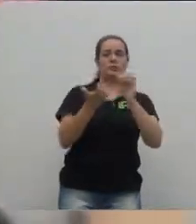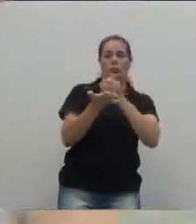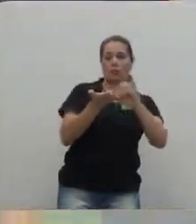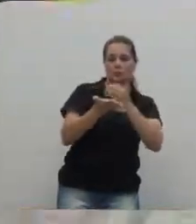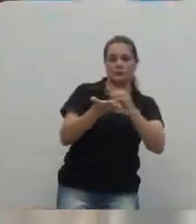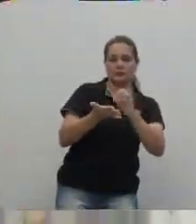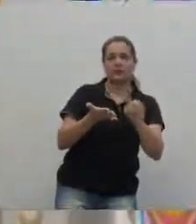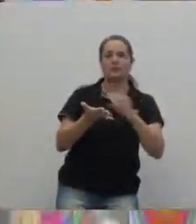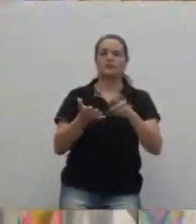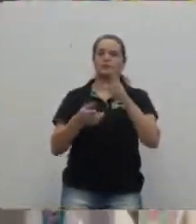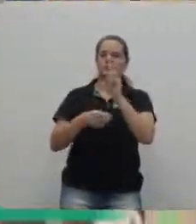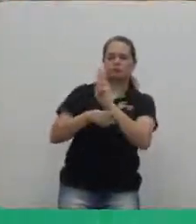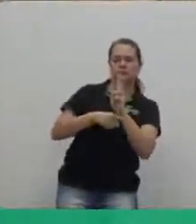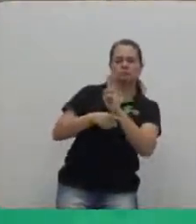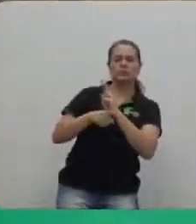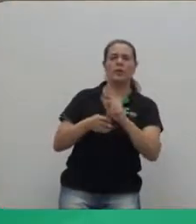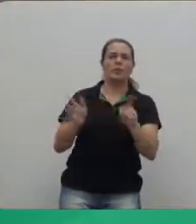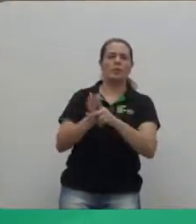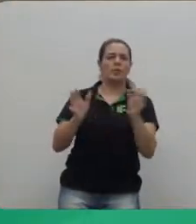e fiscalização de obras.